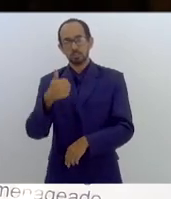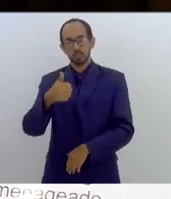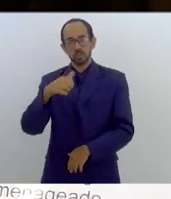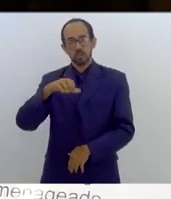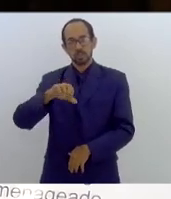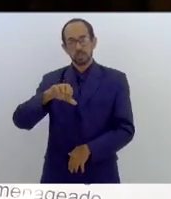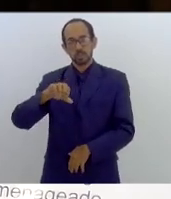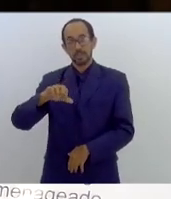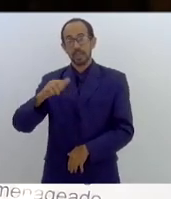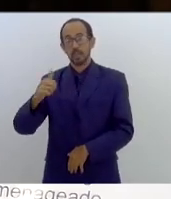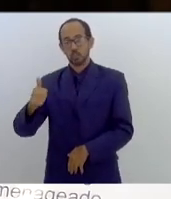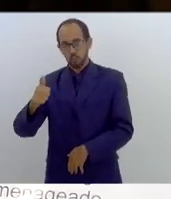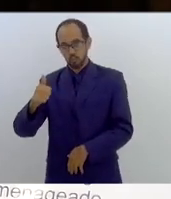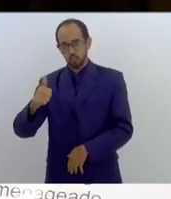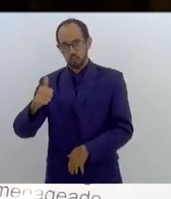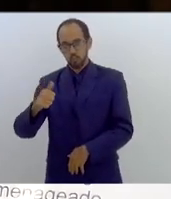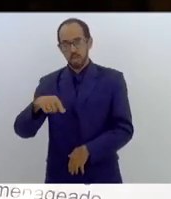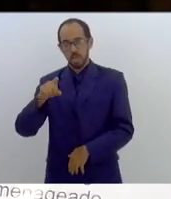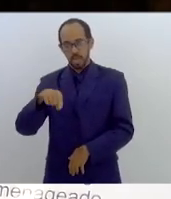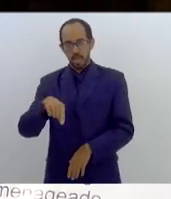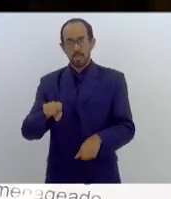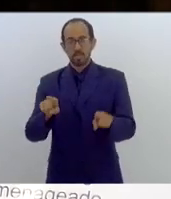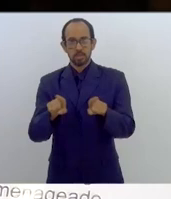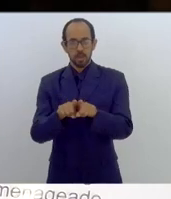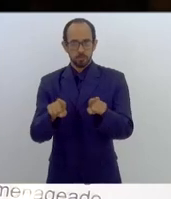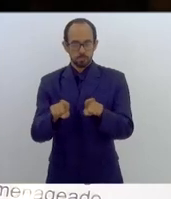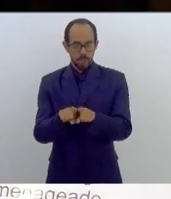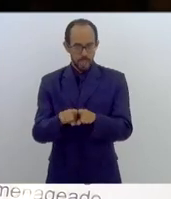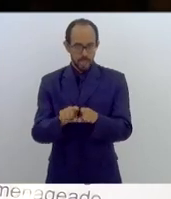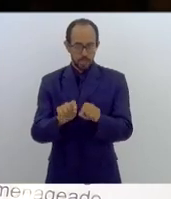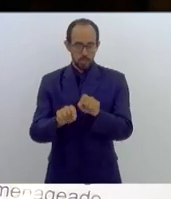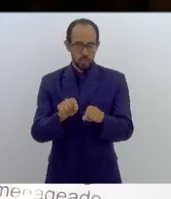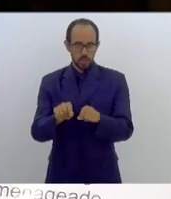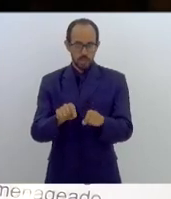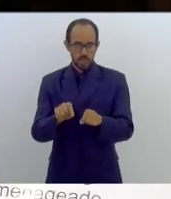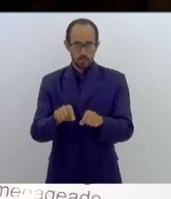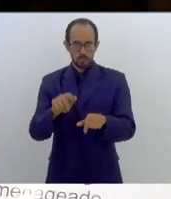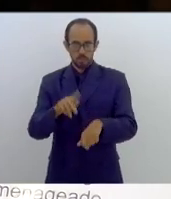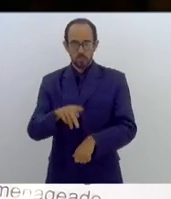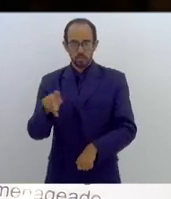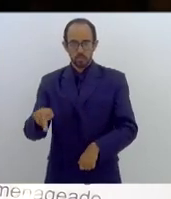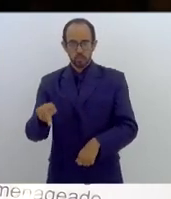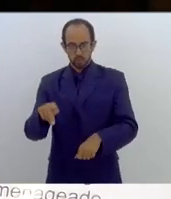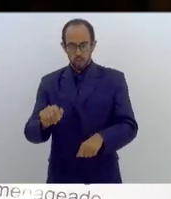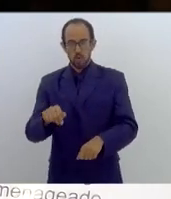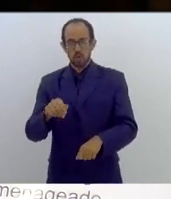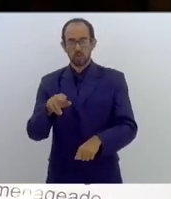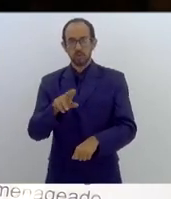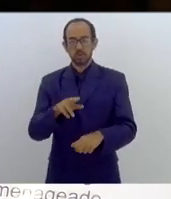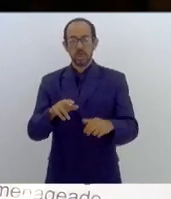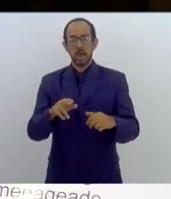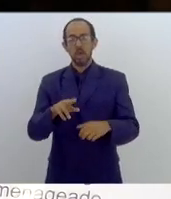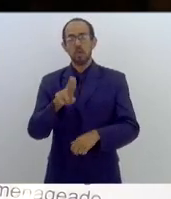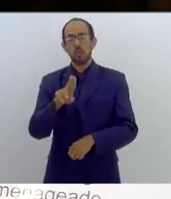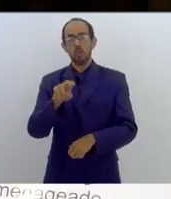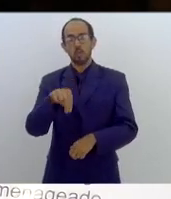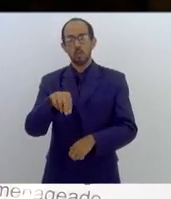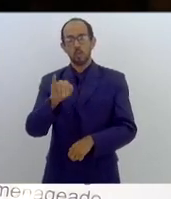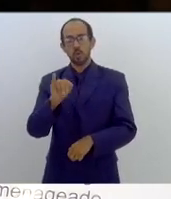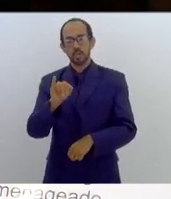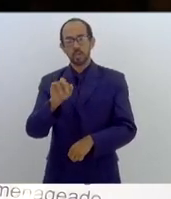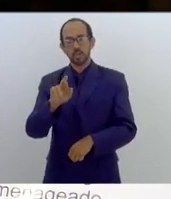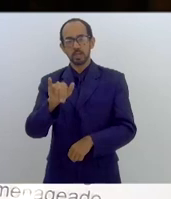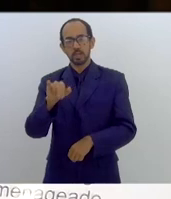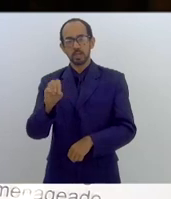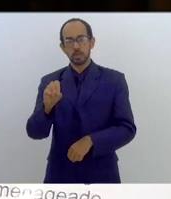1991. Foi e é também atuante professor da Universidade do Rio de Janeiro, UniRio, da